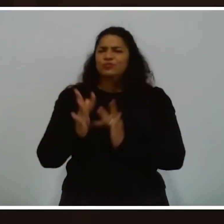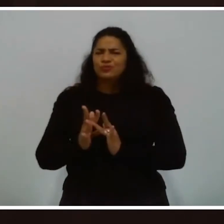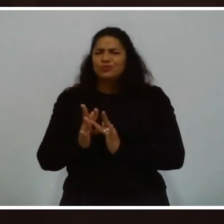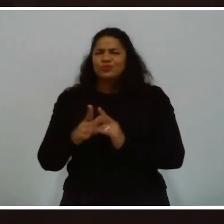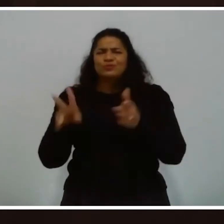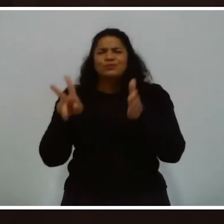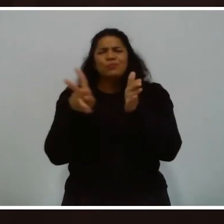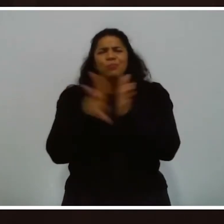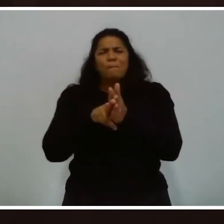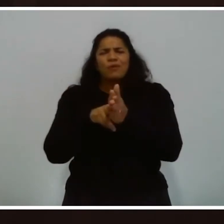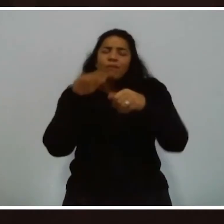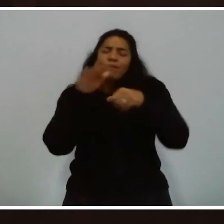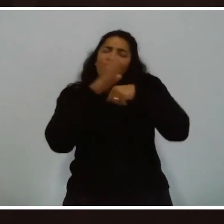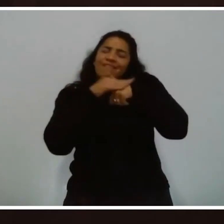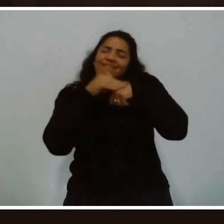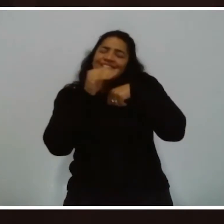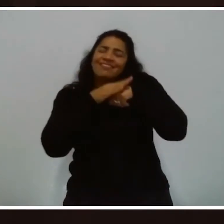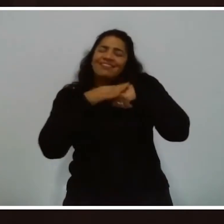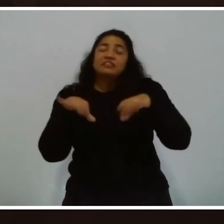Ó Senhor Jesus.